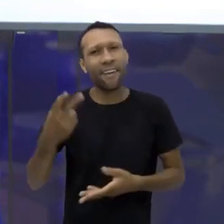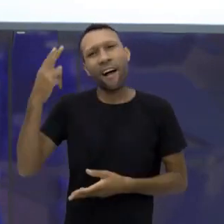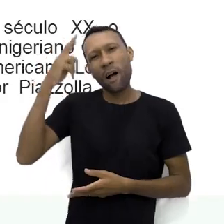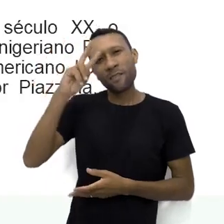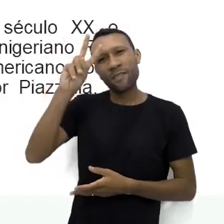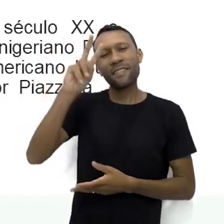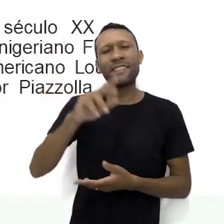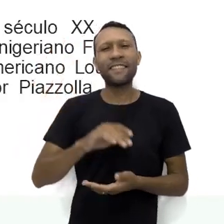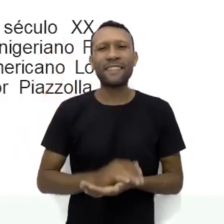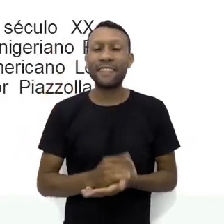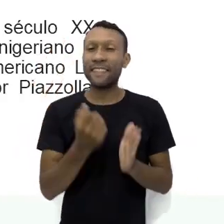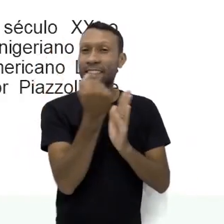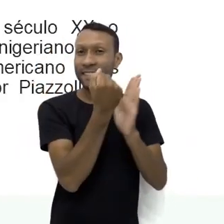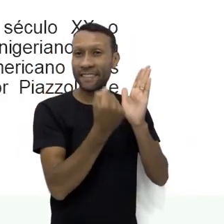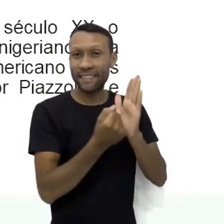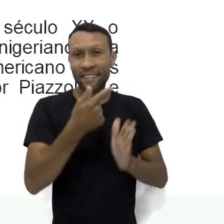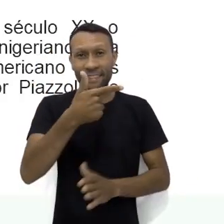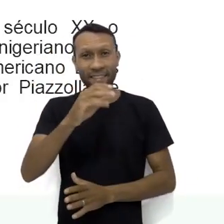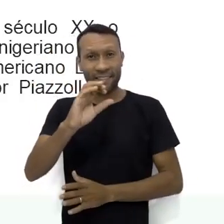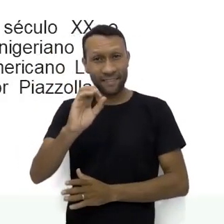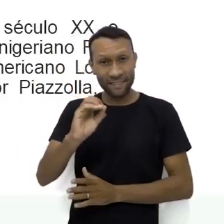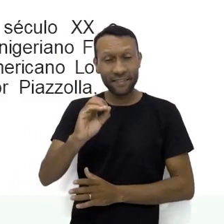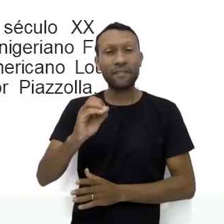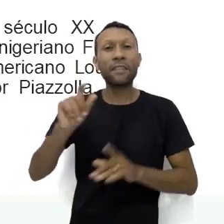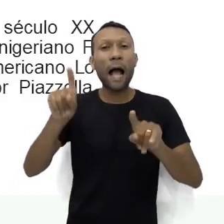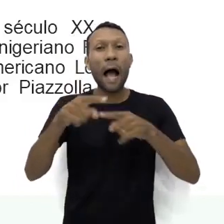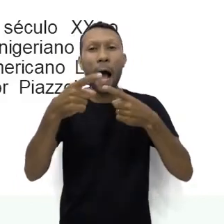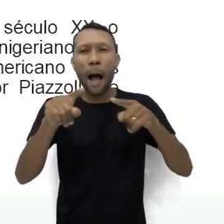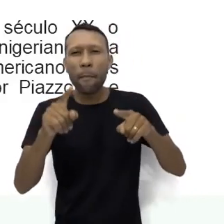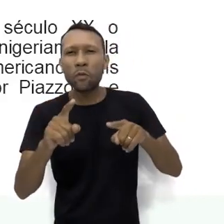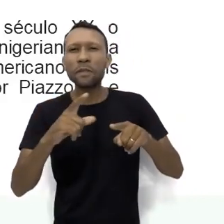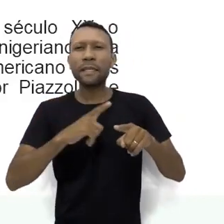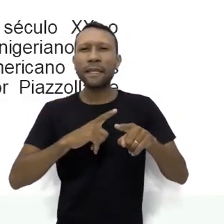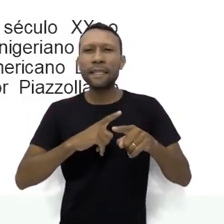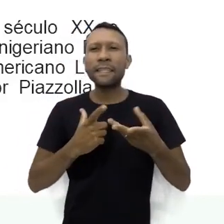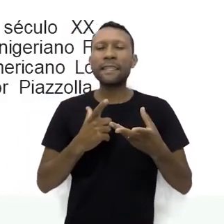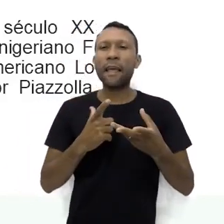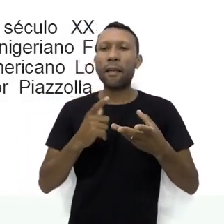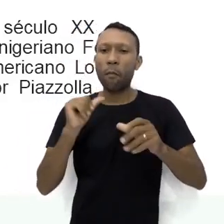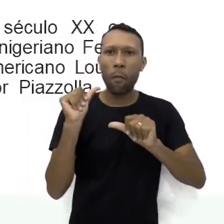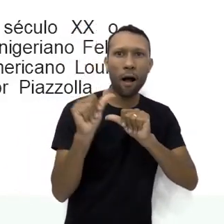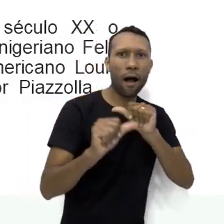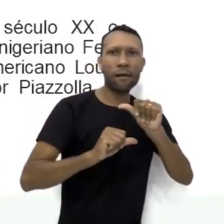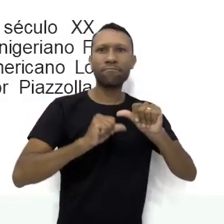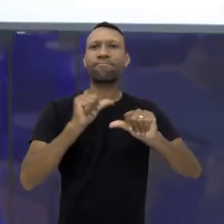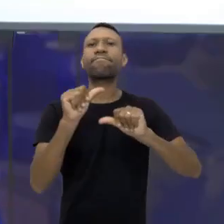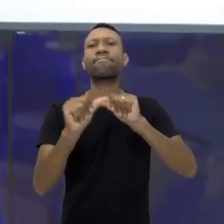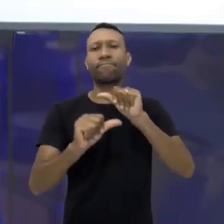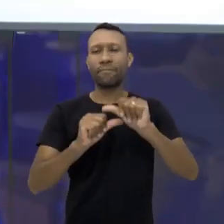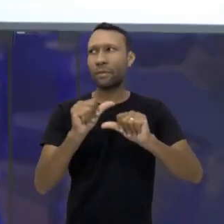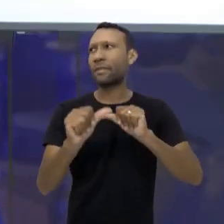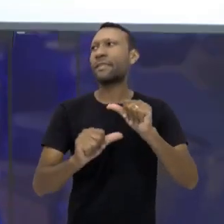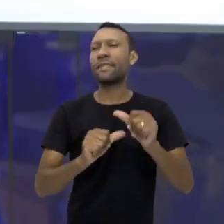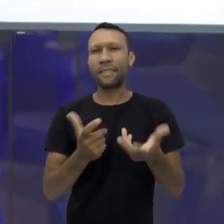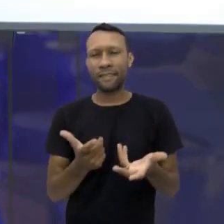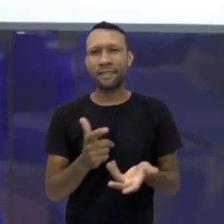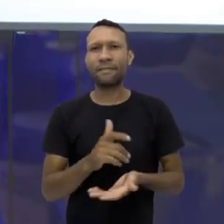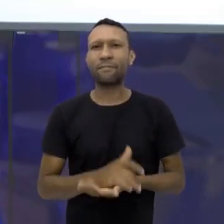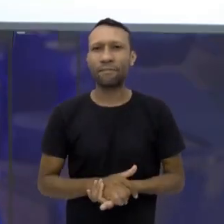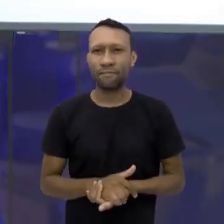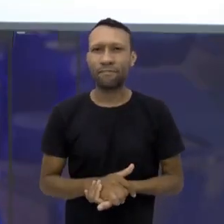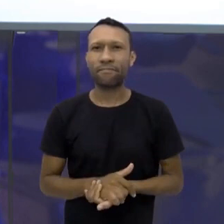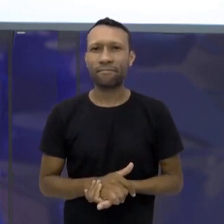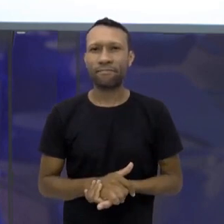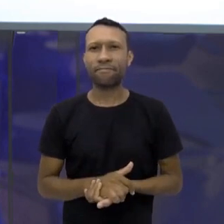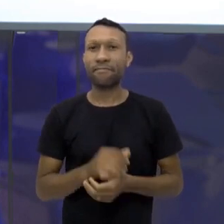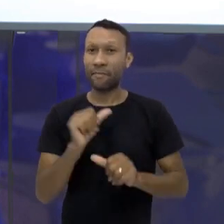né? No século XX, a música ela ganha uma roupagem e uma grande transformação acontece.